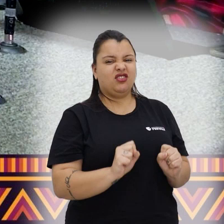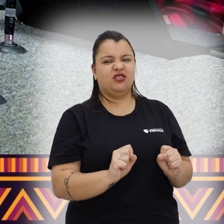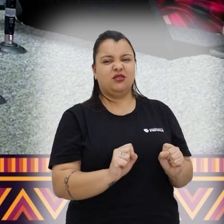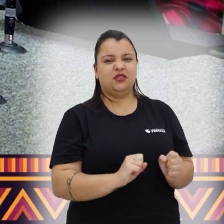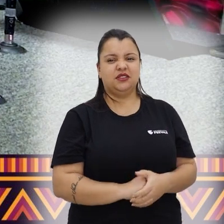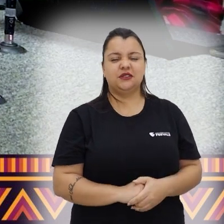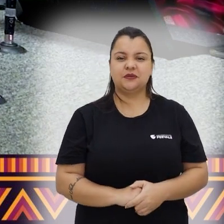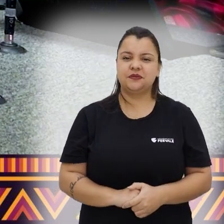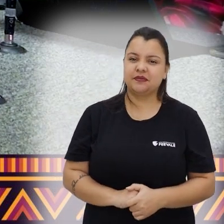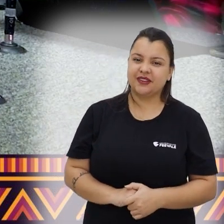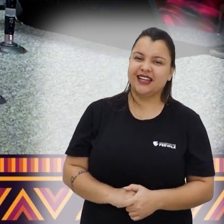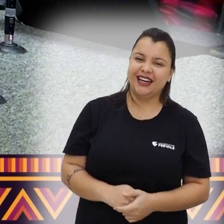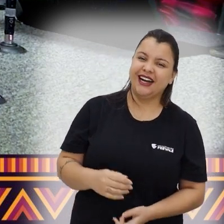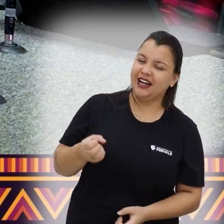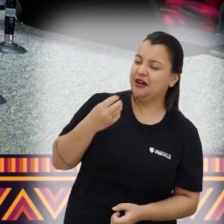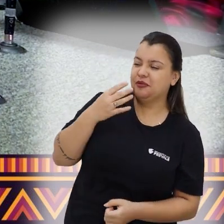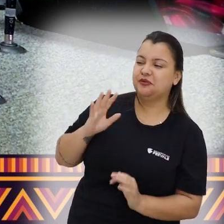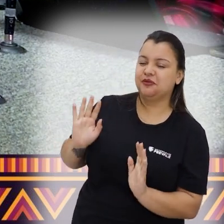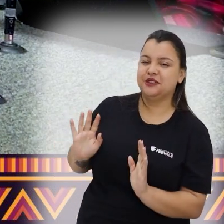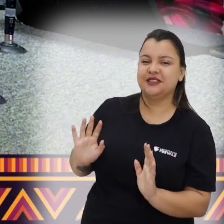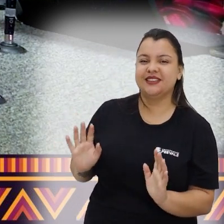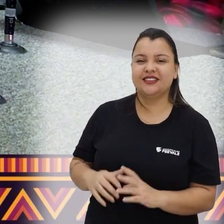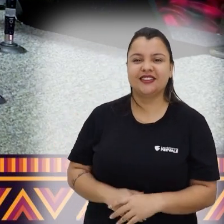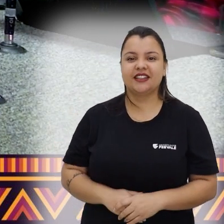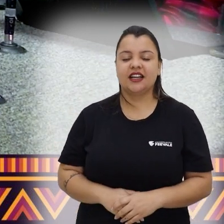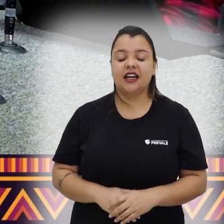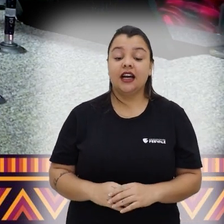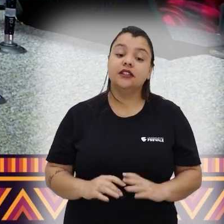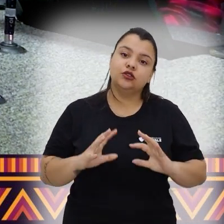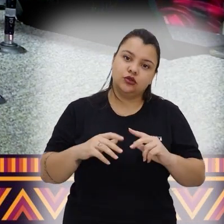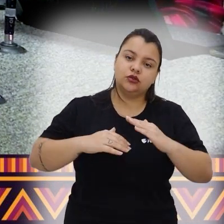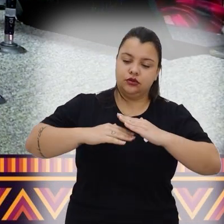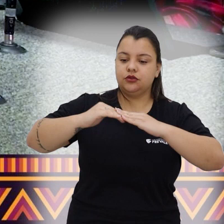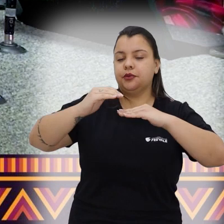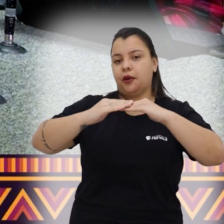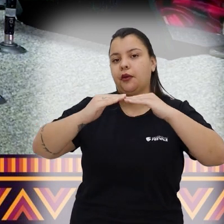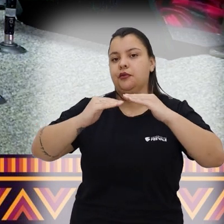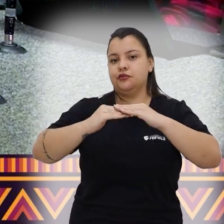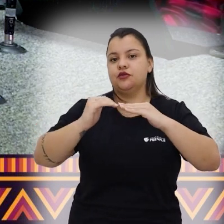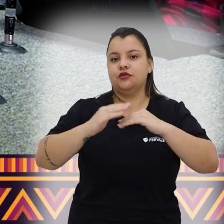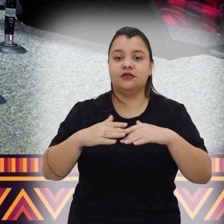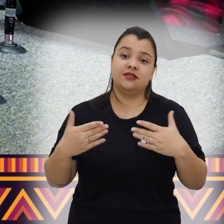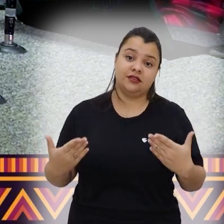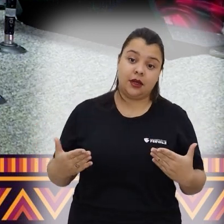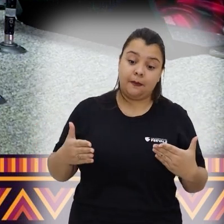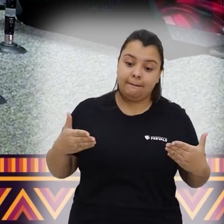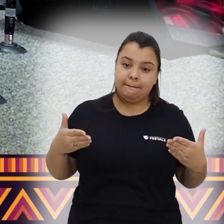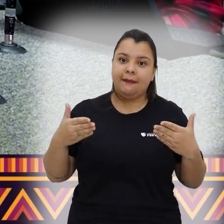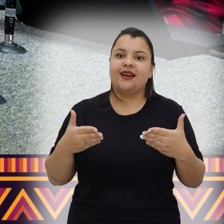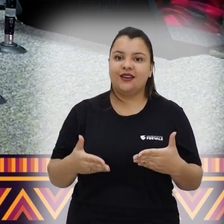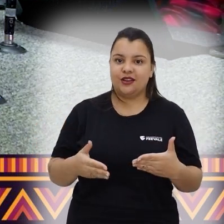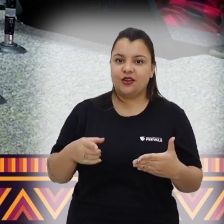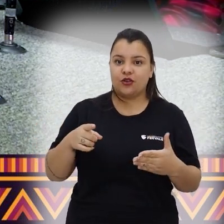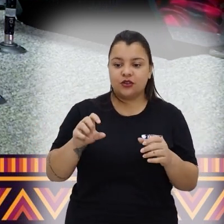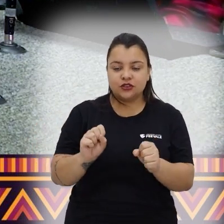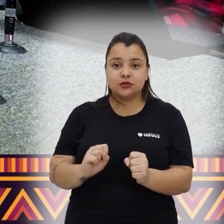Exatamente. Mas isso Vamos tudo... capitalizar isso. Isso tudo foi uma construção, né? Isso foi uma construção, né? Para que hoje... Então, a gente